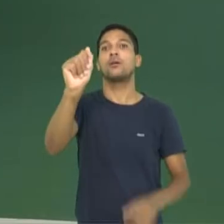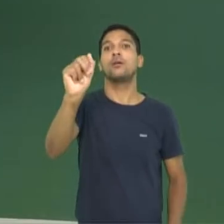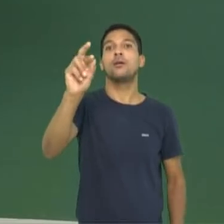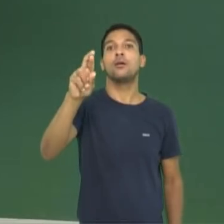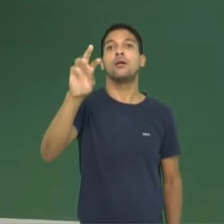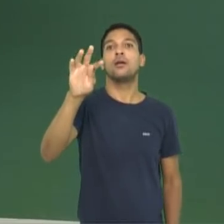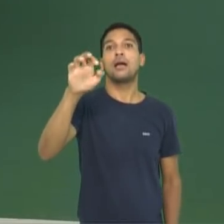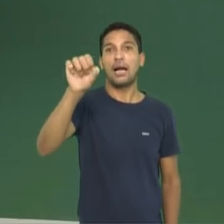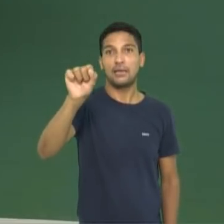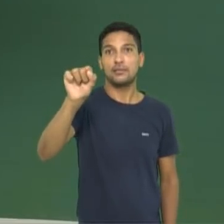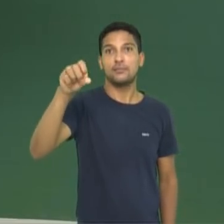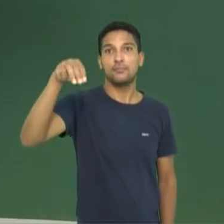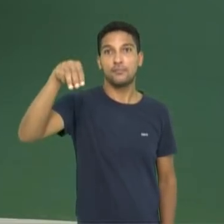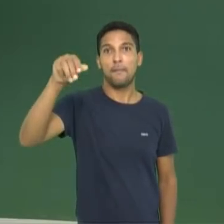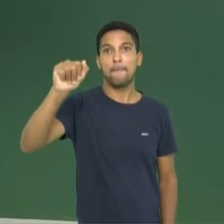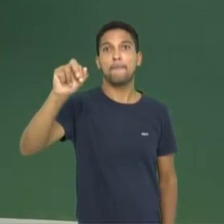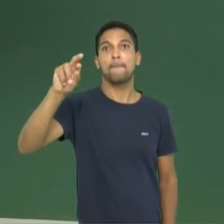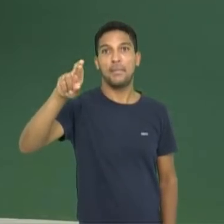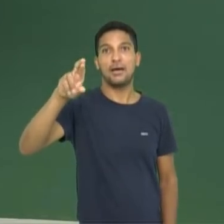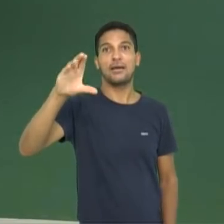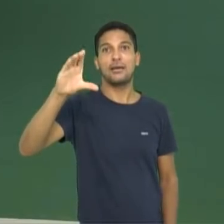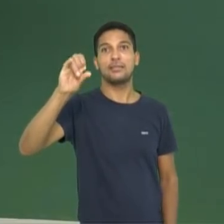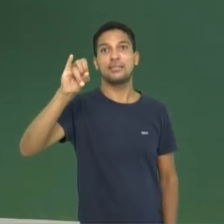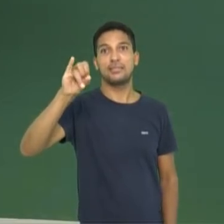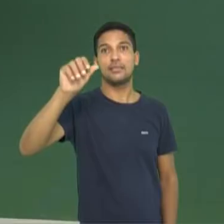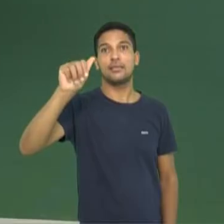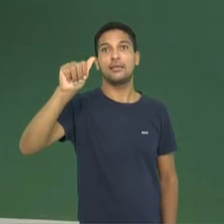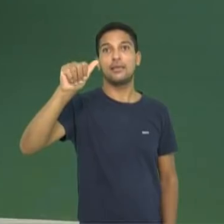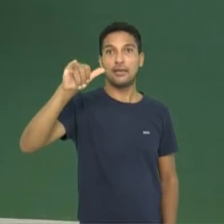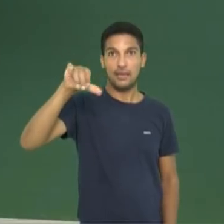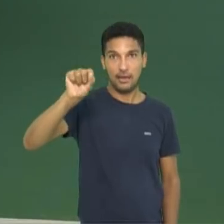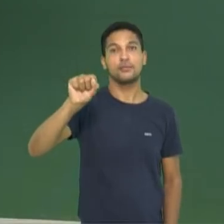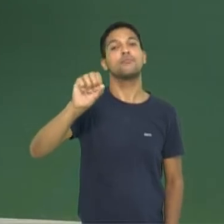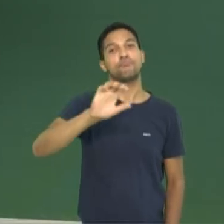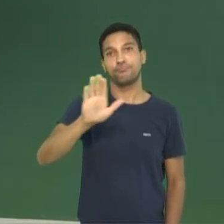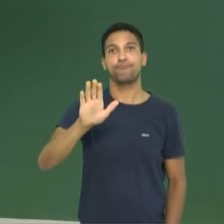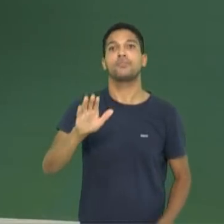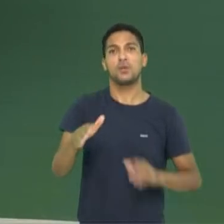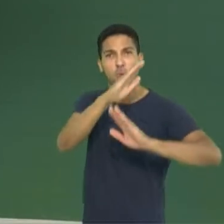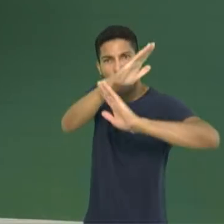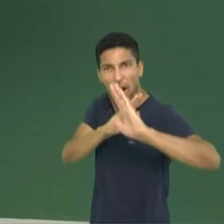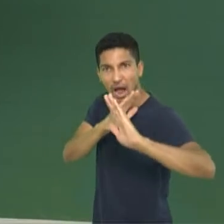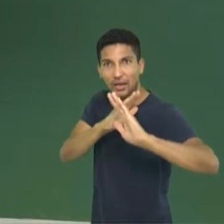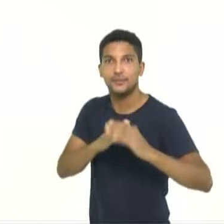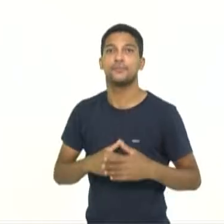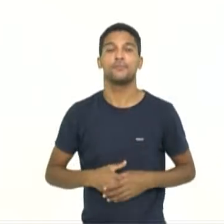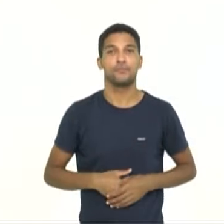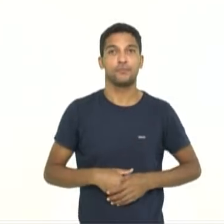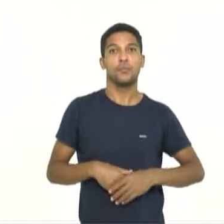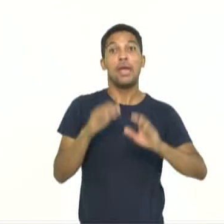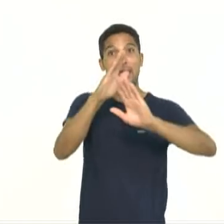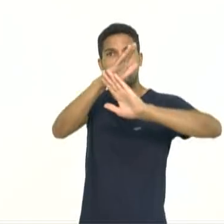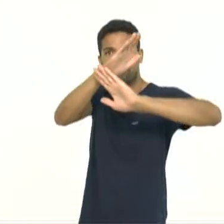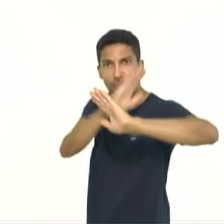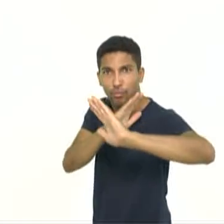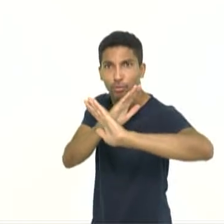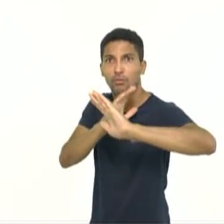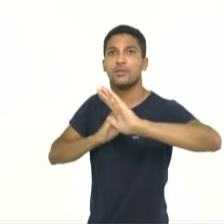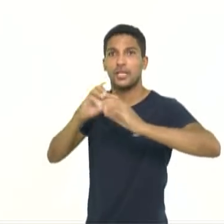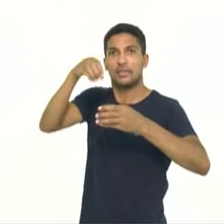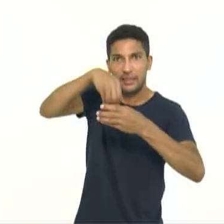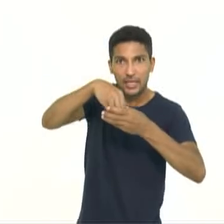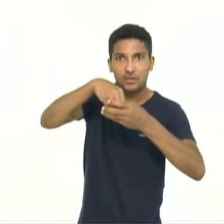ser utilizado nas escolas, ok? Aqui no Brasil, as duas palavras Bujutsu e Budô